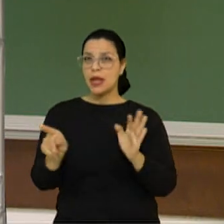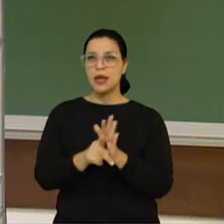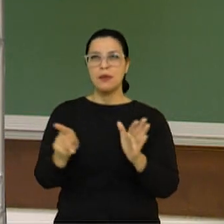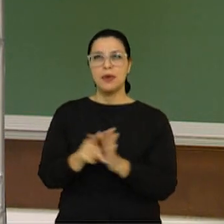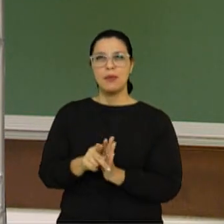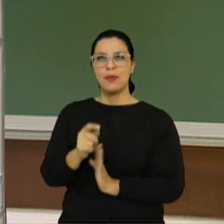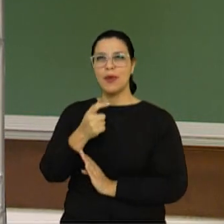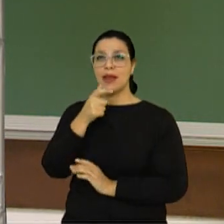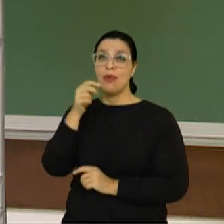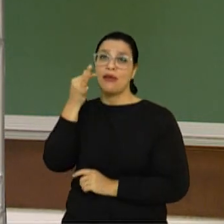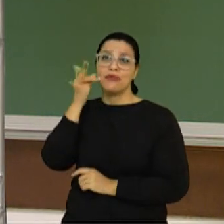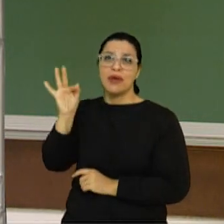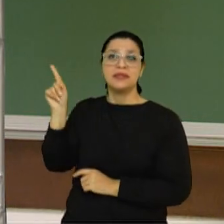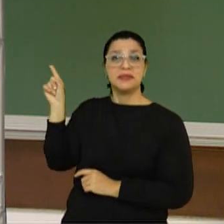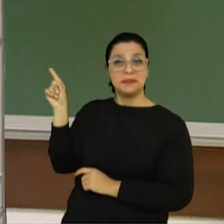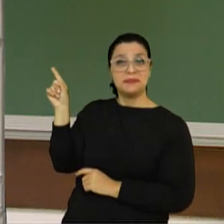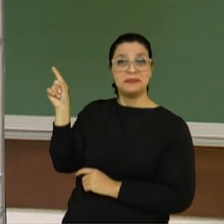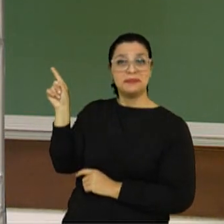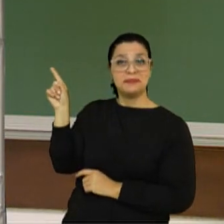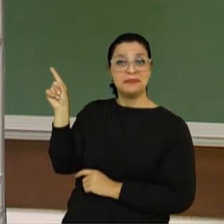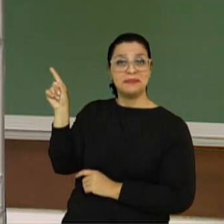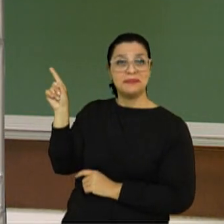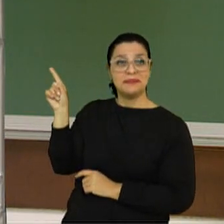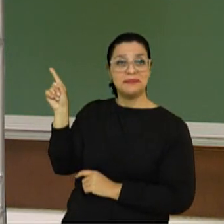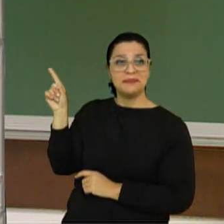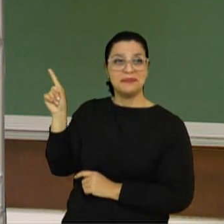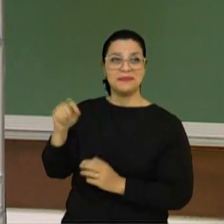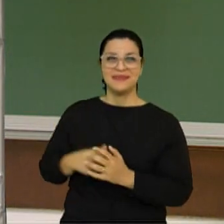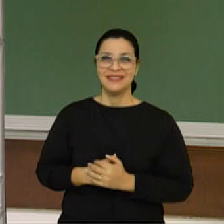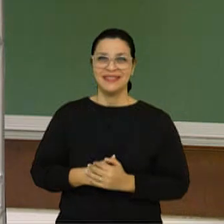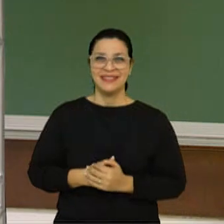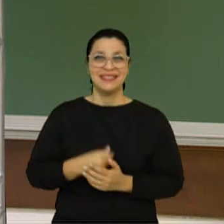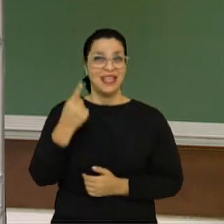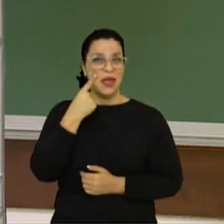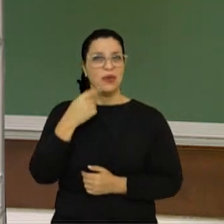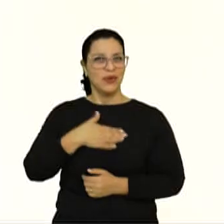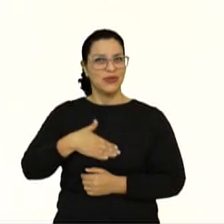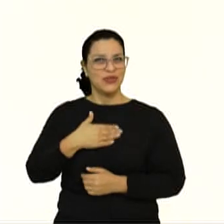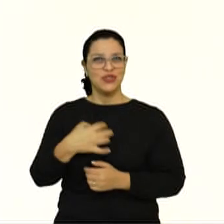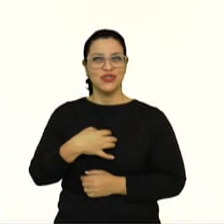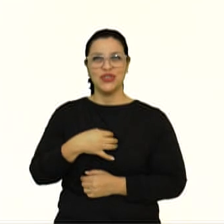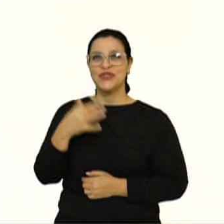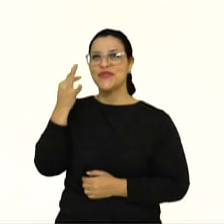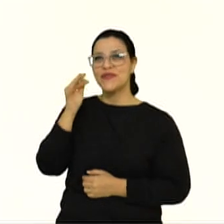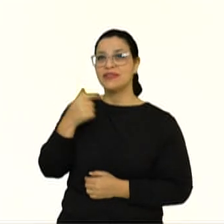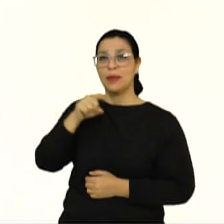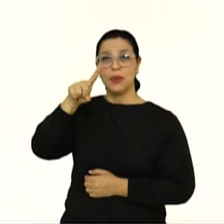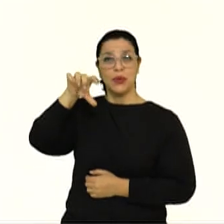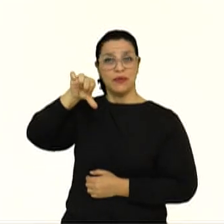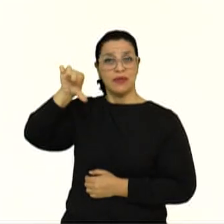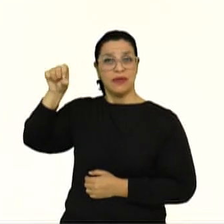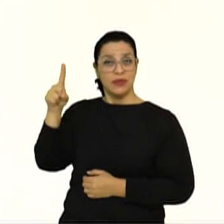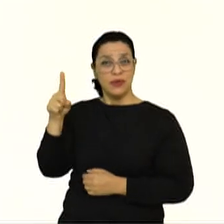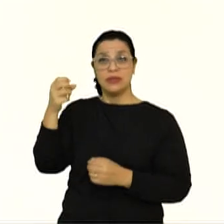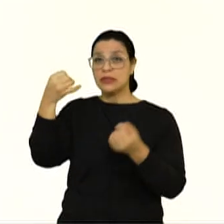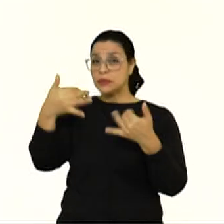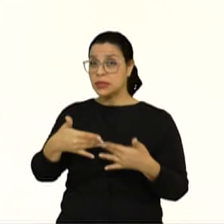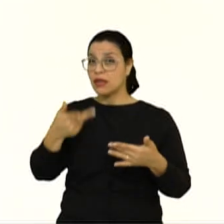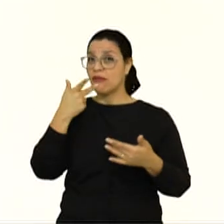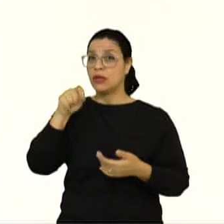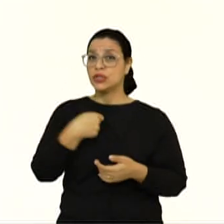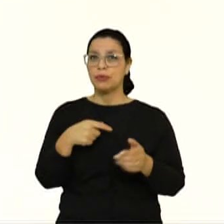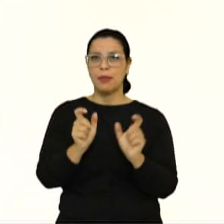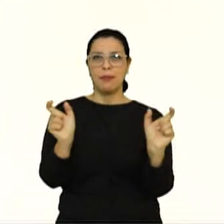da prof. La vie en close. Gostou? Eu também. Em 1991, que claramente faz